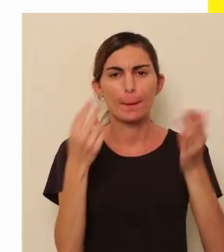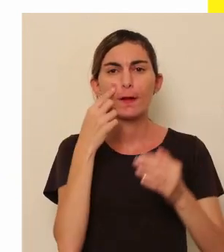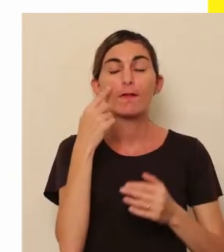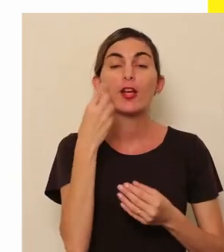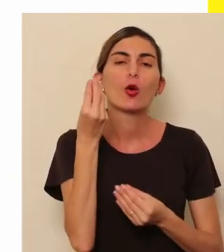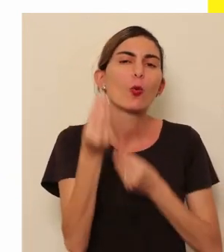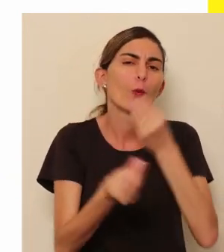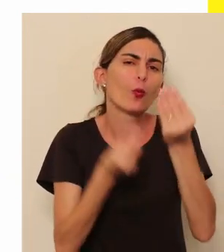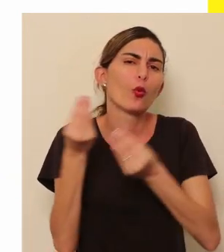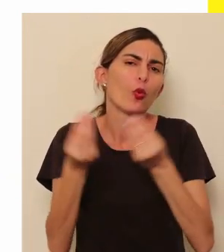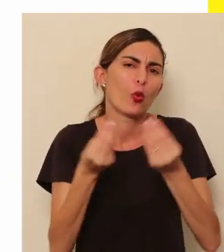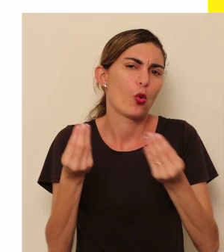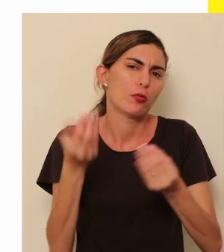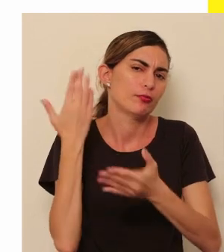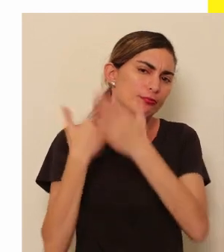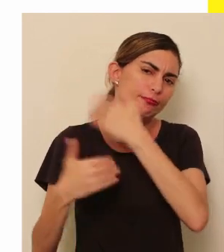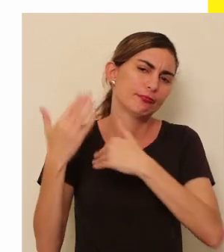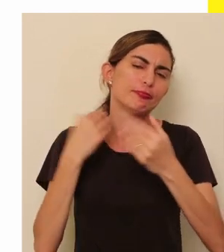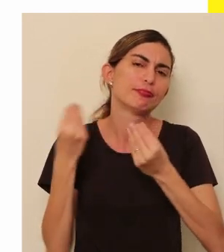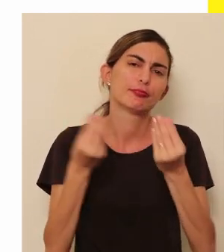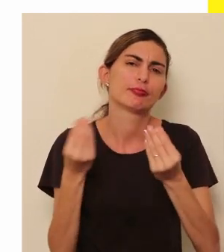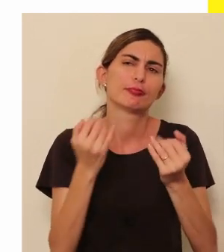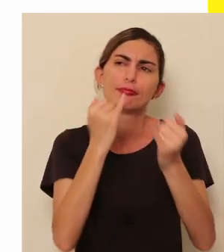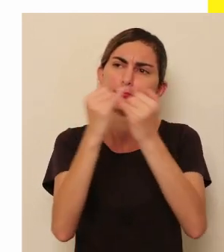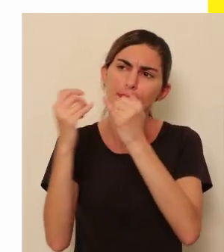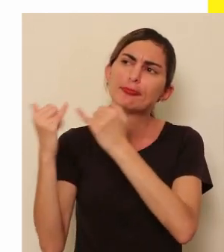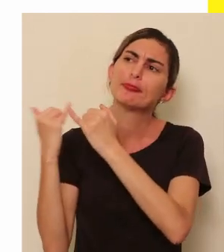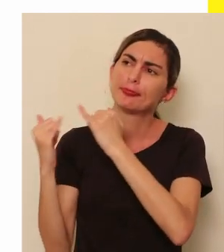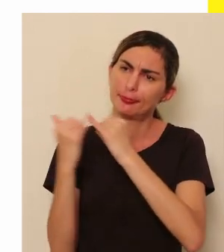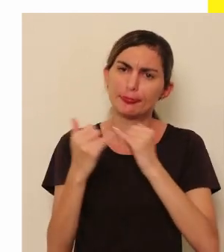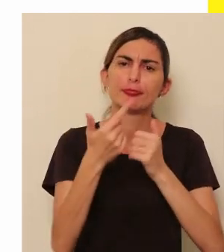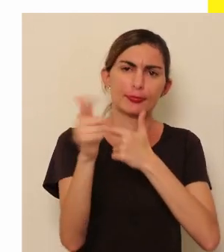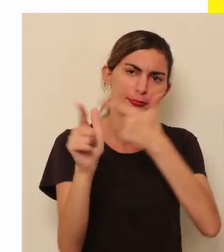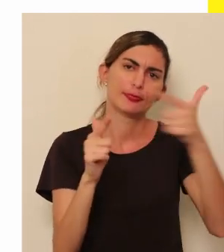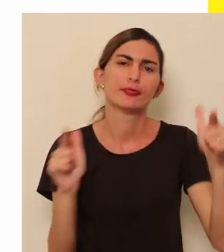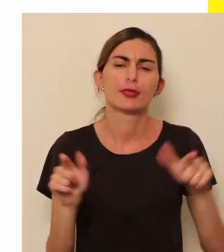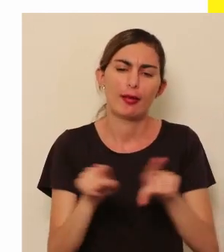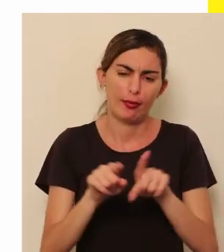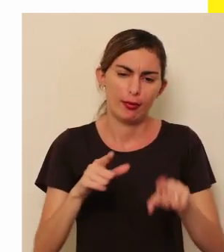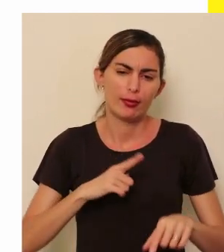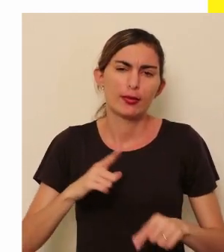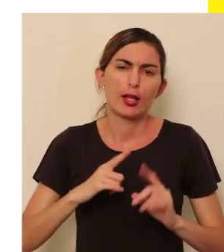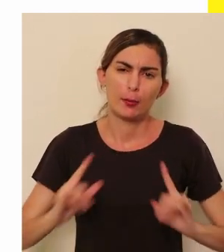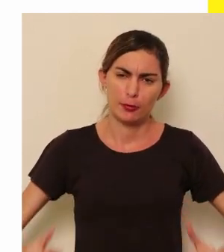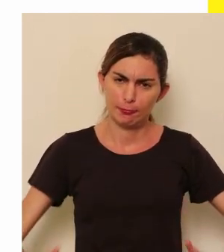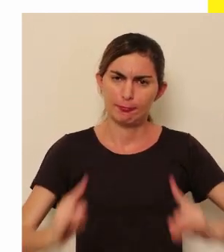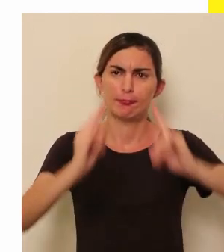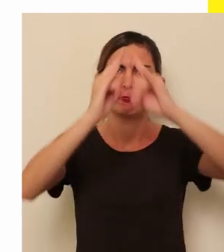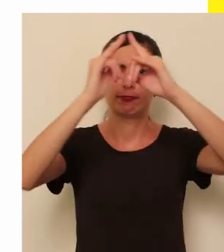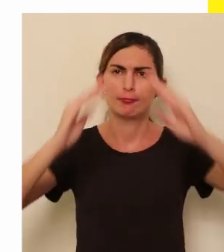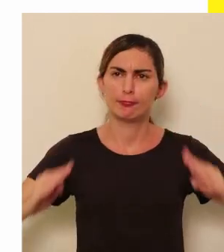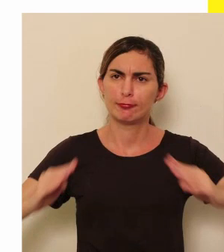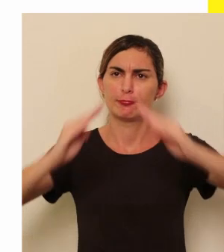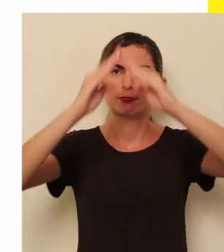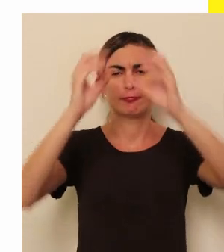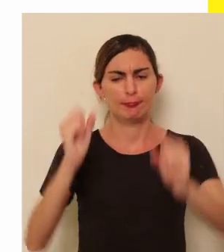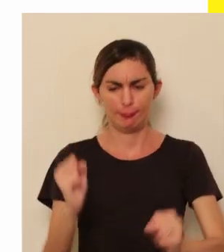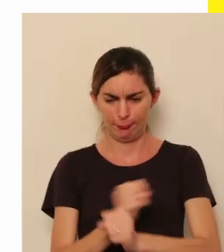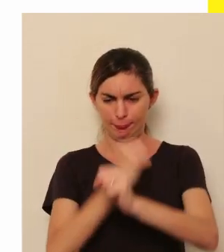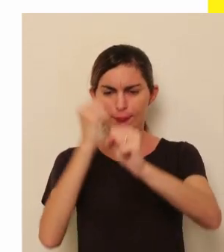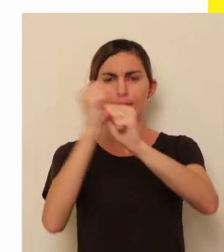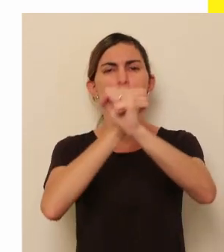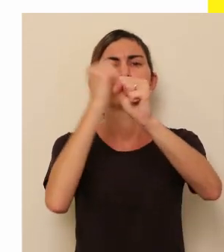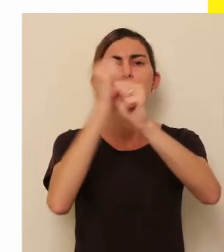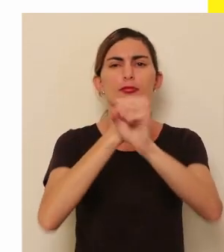como é que era essa civilização. Semelhante às outras, aí temos aí a pirâmide e as estruturas